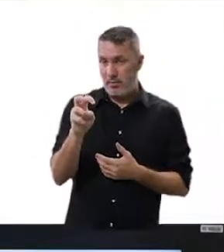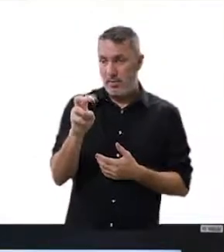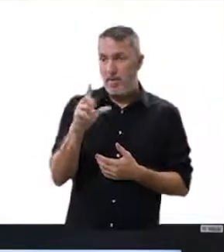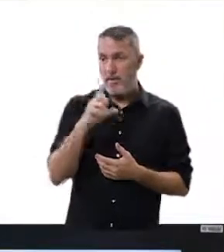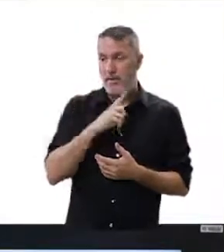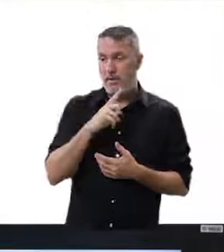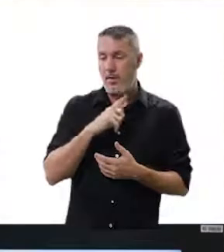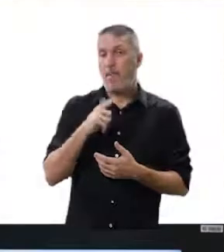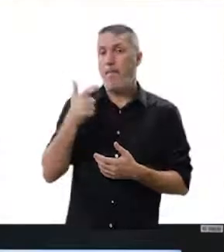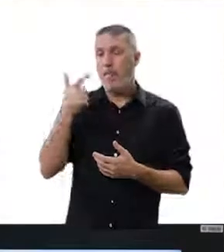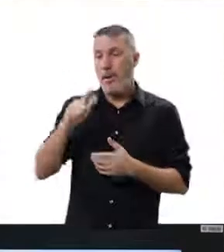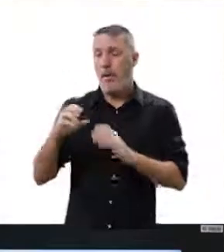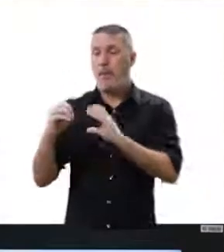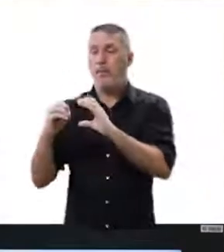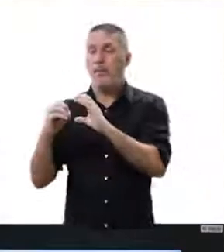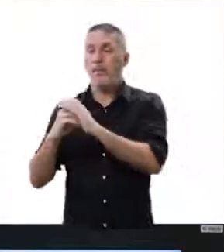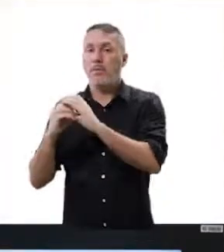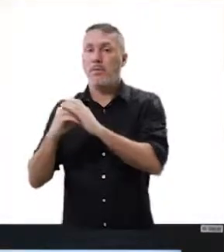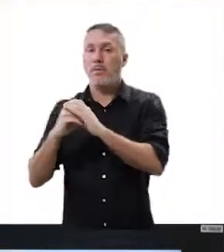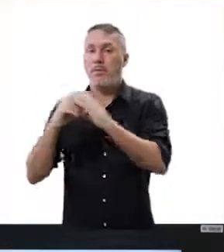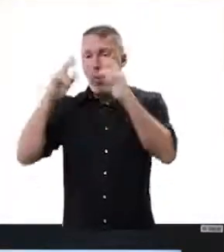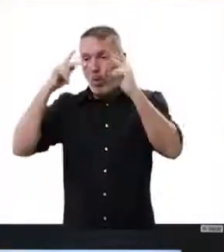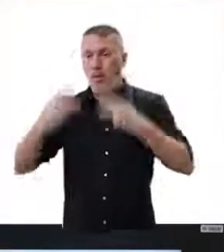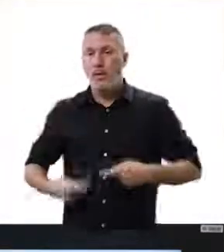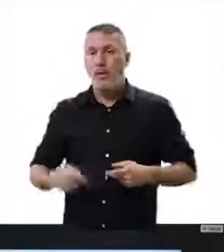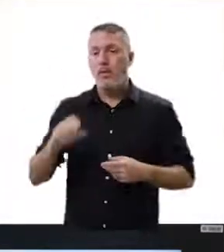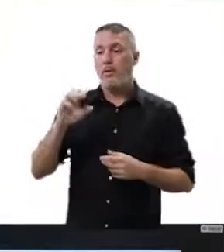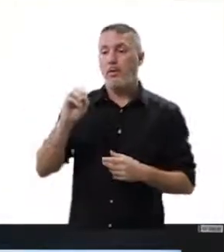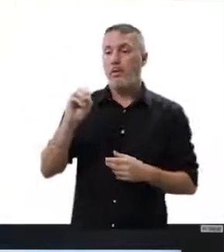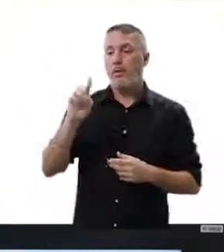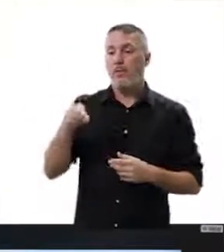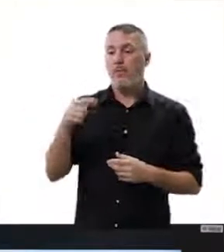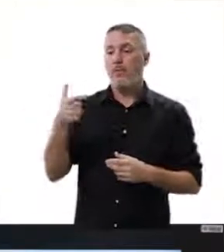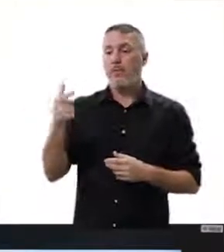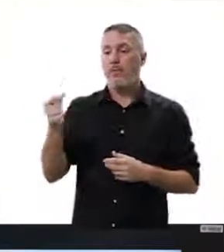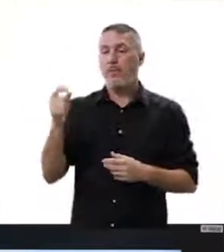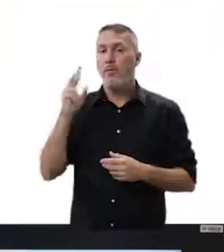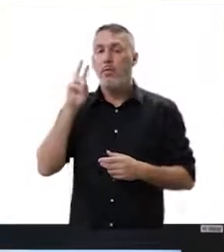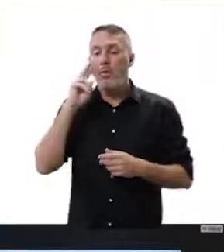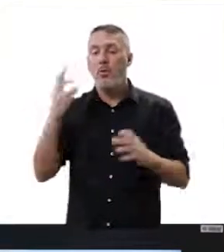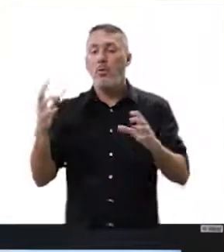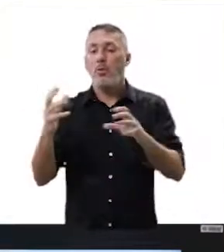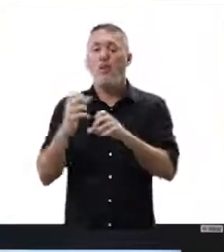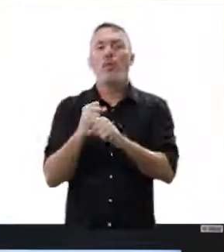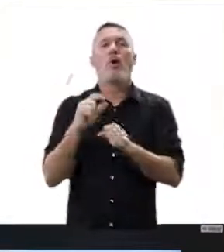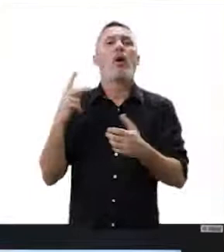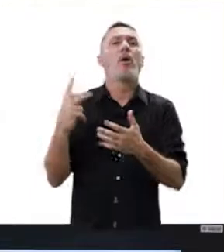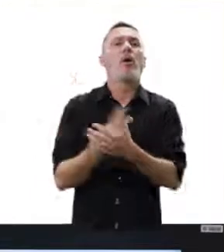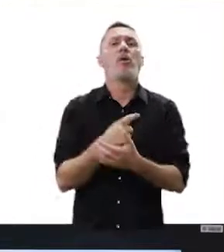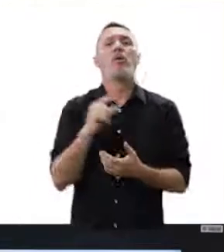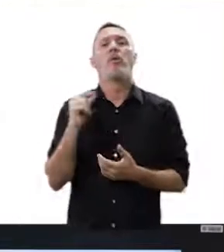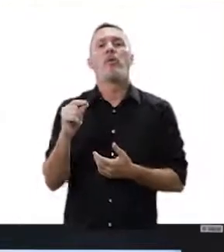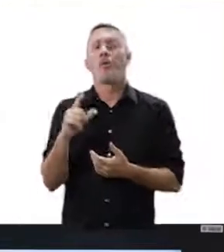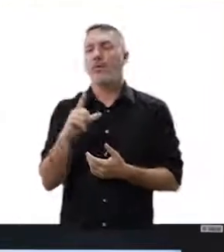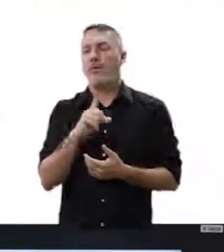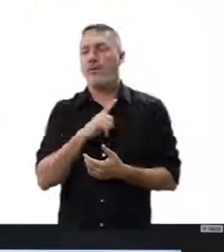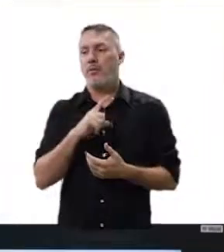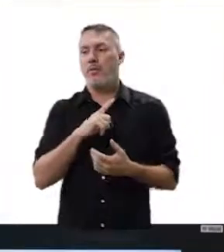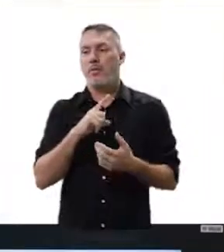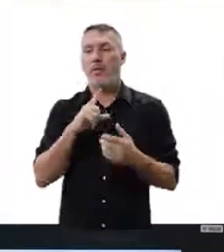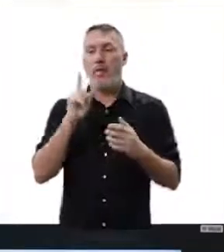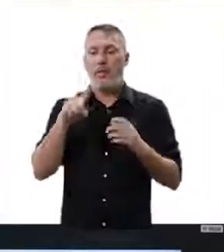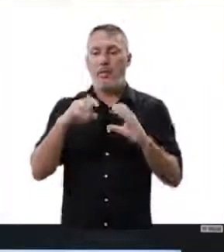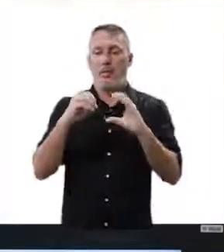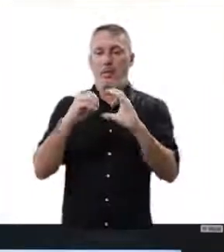e tivemos a imersão de uma célula humana de 0,20. O que acabou acontecendo então? A gente teve